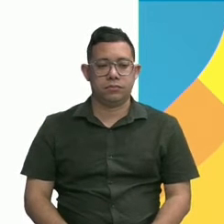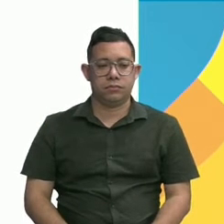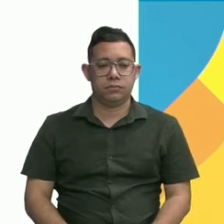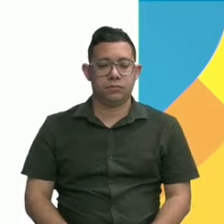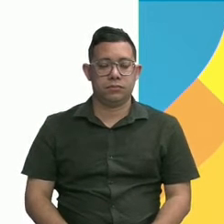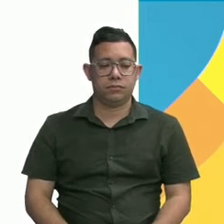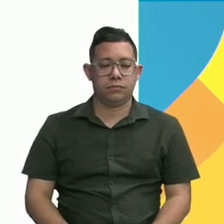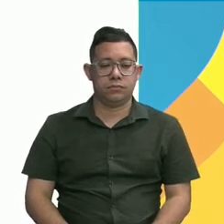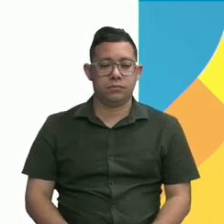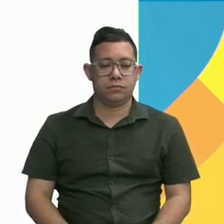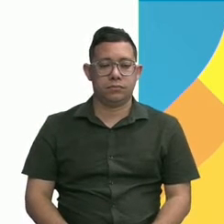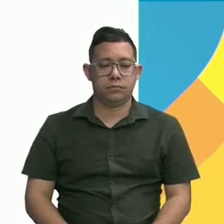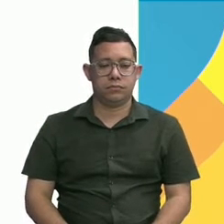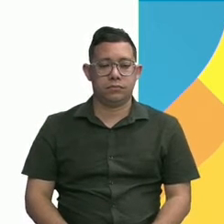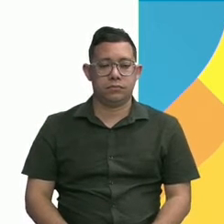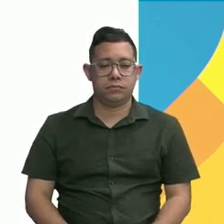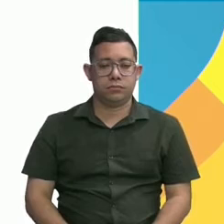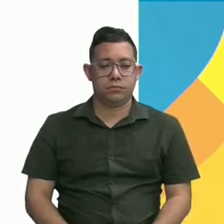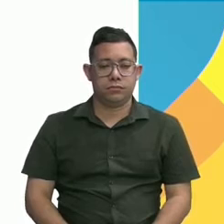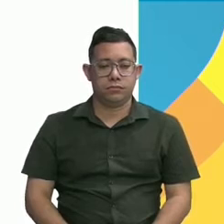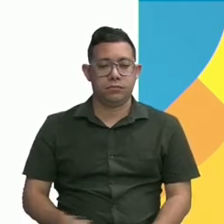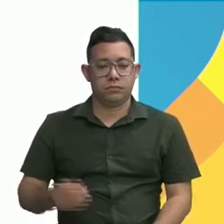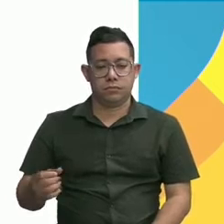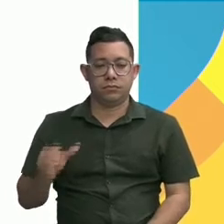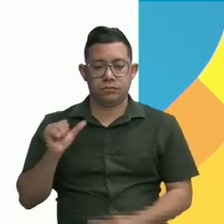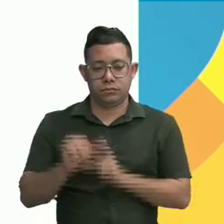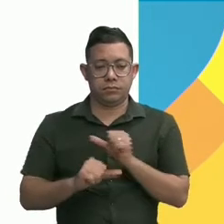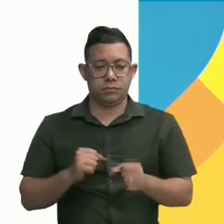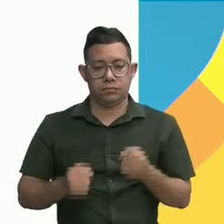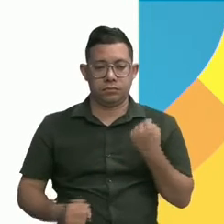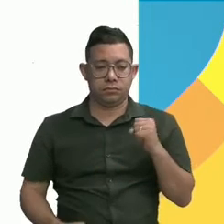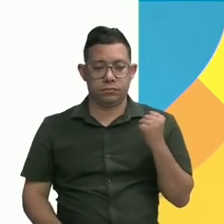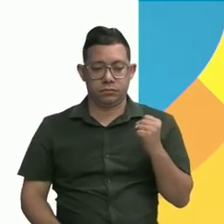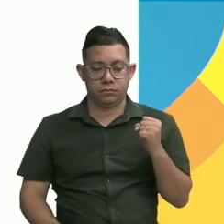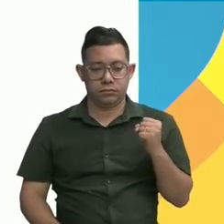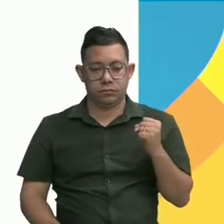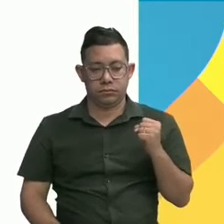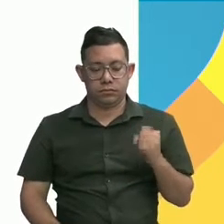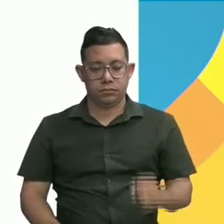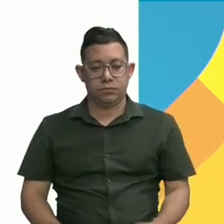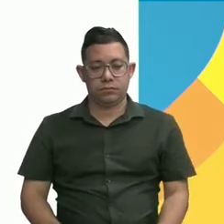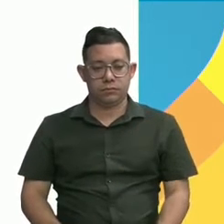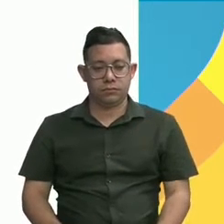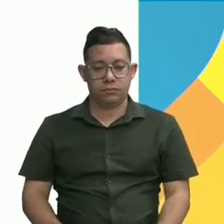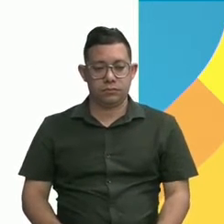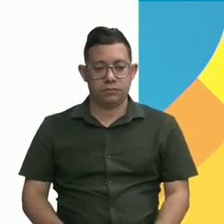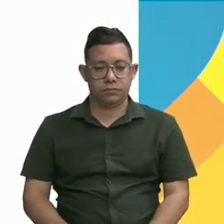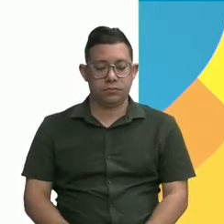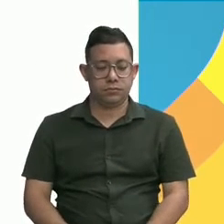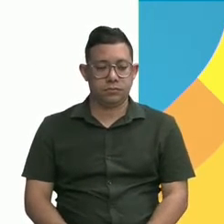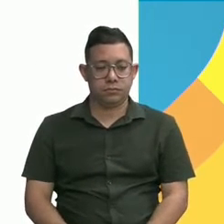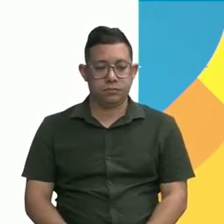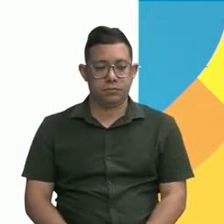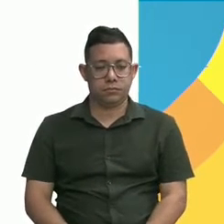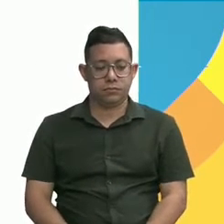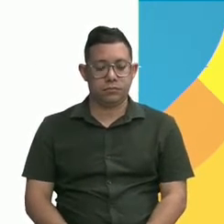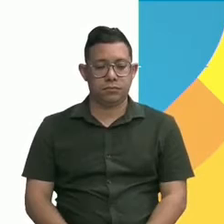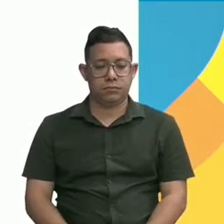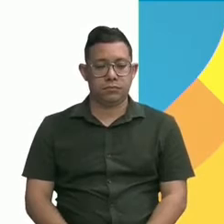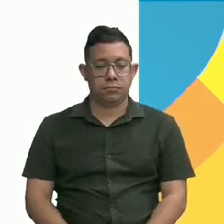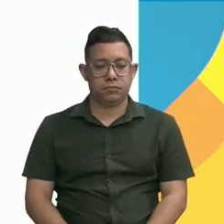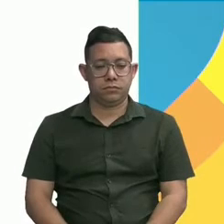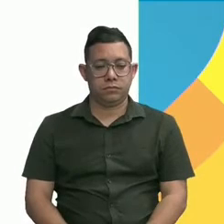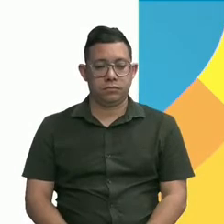- tem que fazer quatro igual a zero troco X por oito então vai ficar 8 ao quadrado mais 10 vezes 8